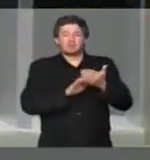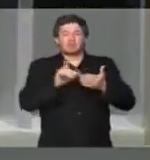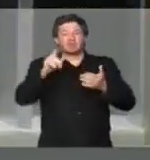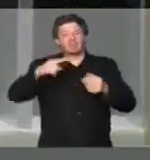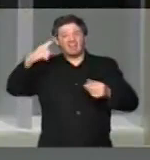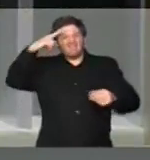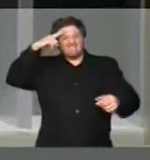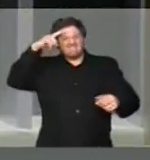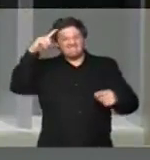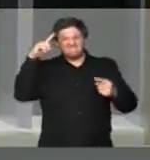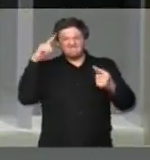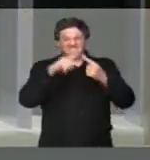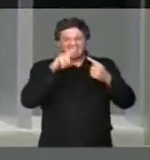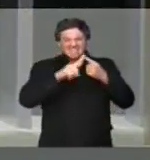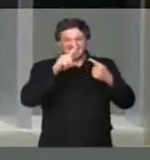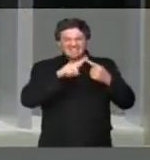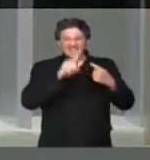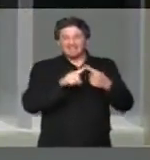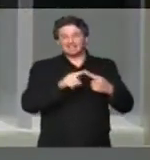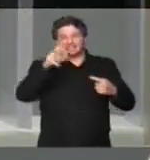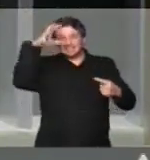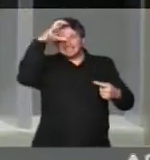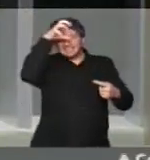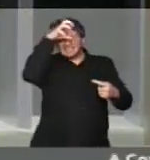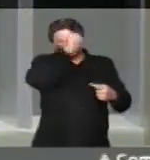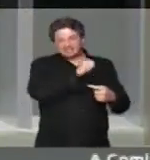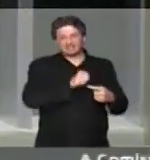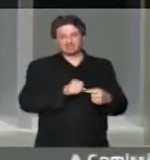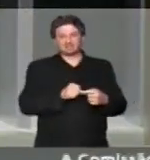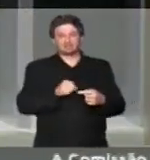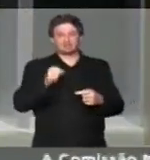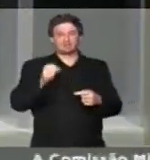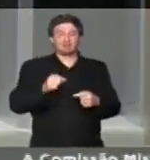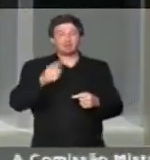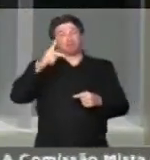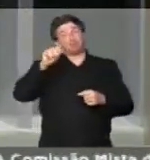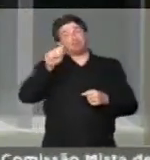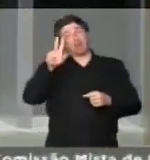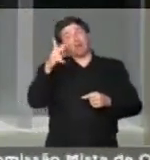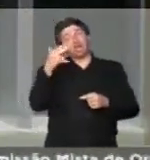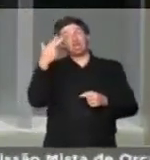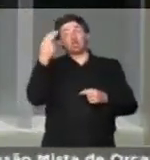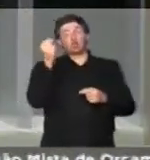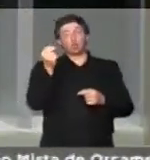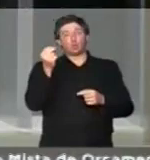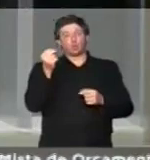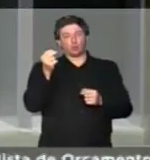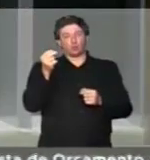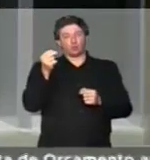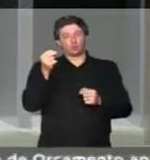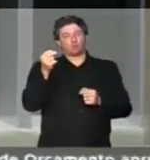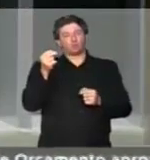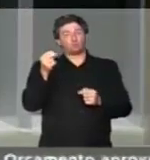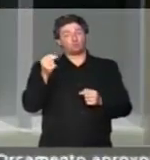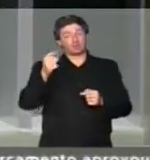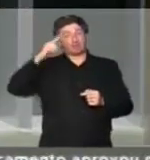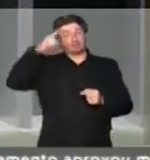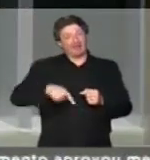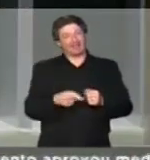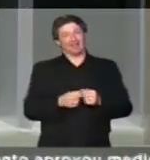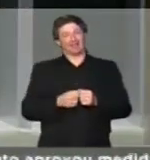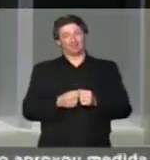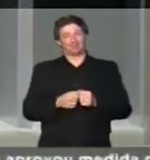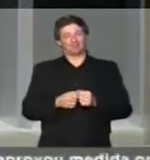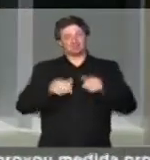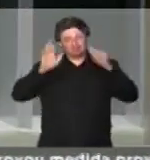de vingança é uma peça de um Paulinho mandado a serviço de outros interesses que um